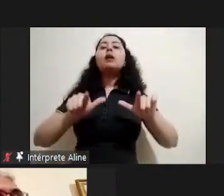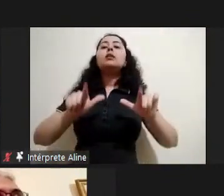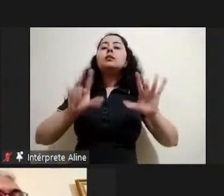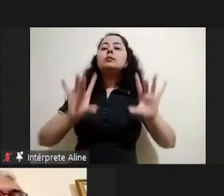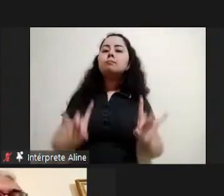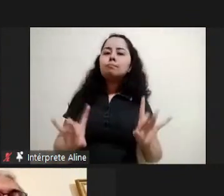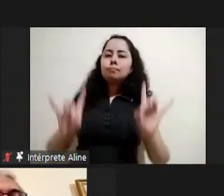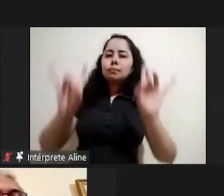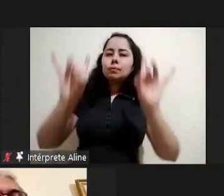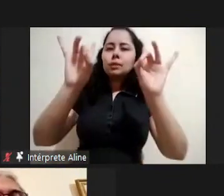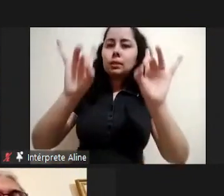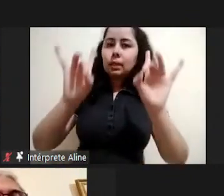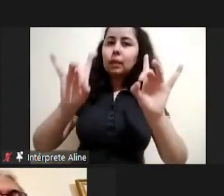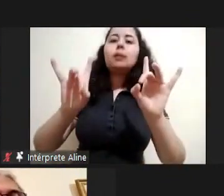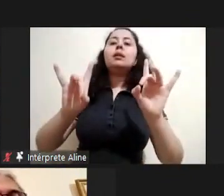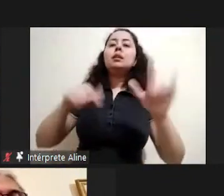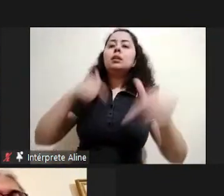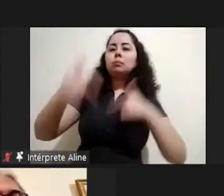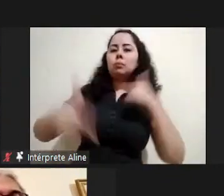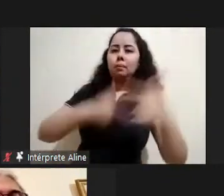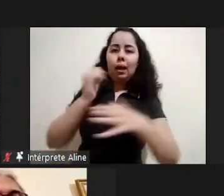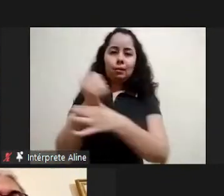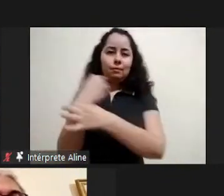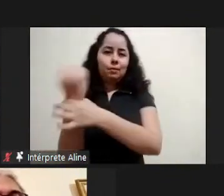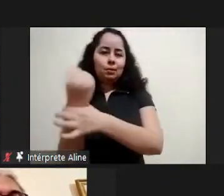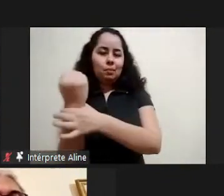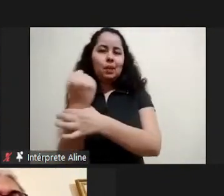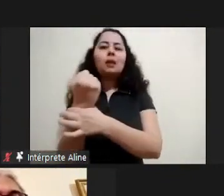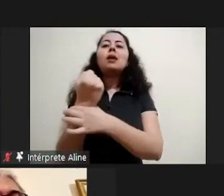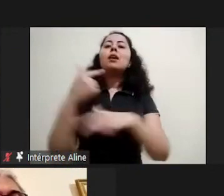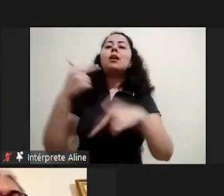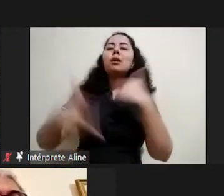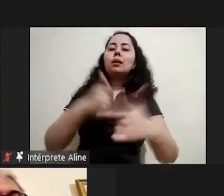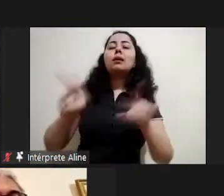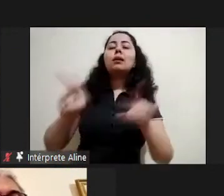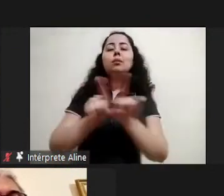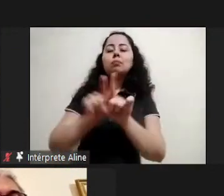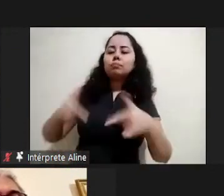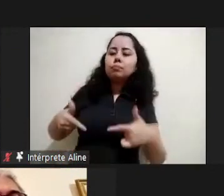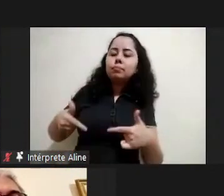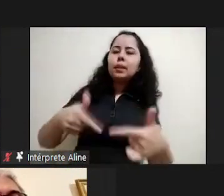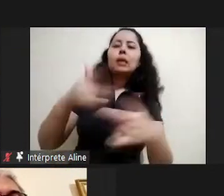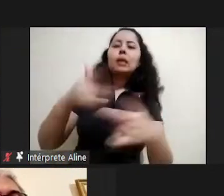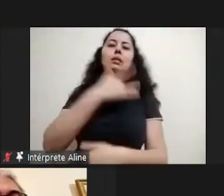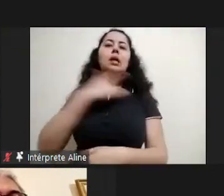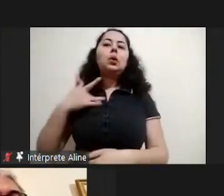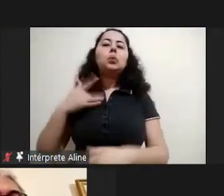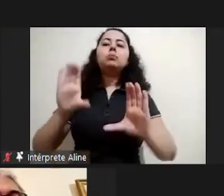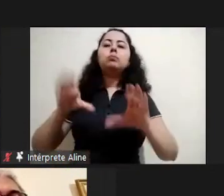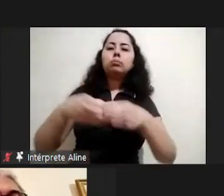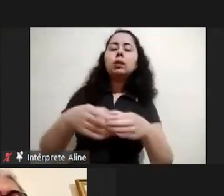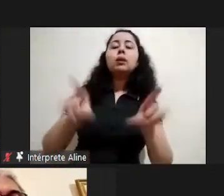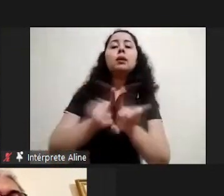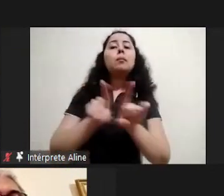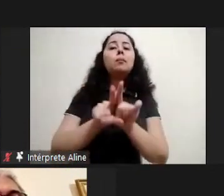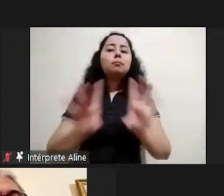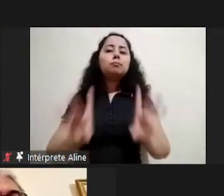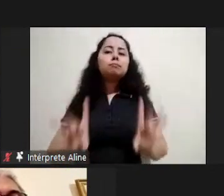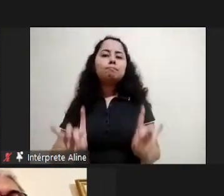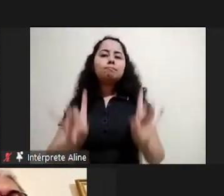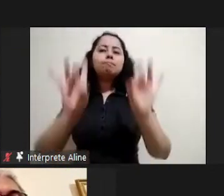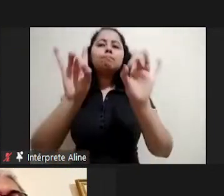Trabalho, Especialização em Ações Institucionais de Saúde Coletiva, Especialização em Ergonomia